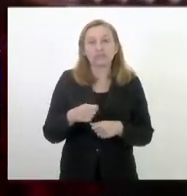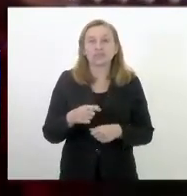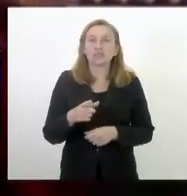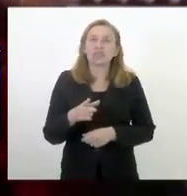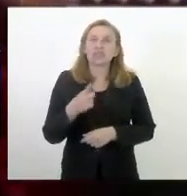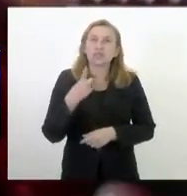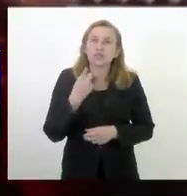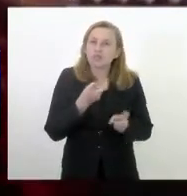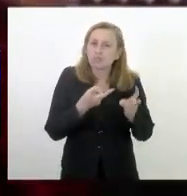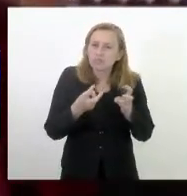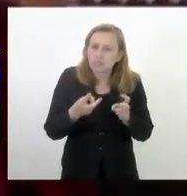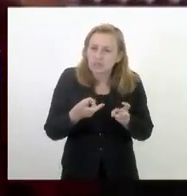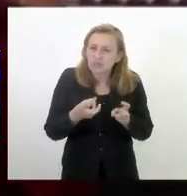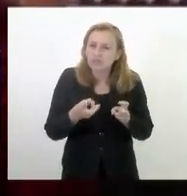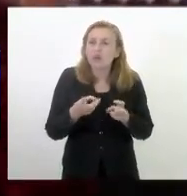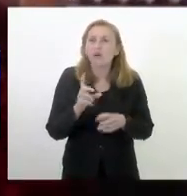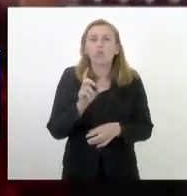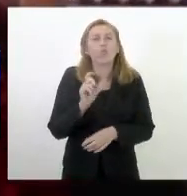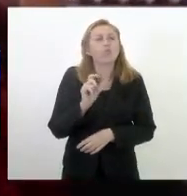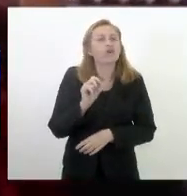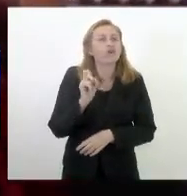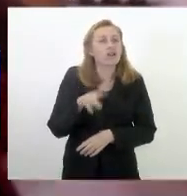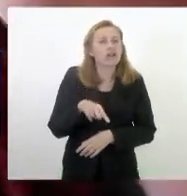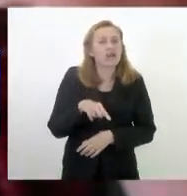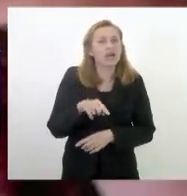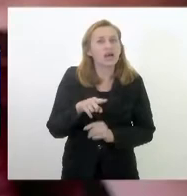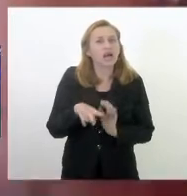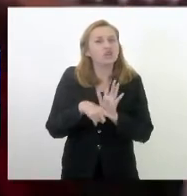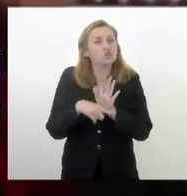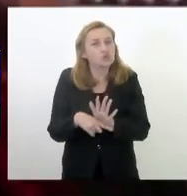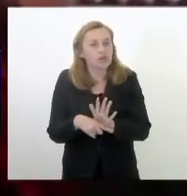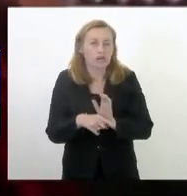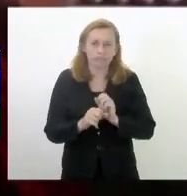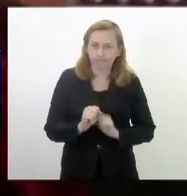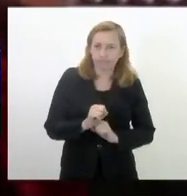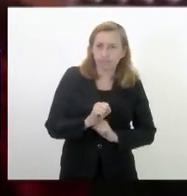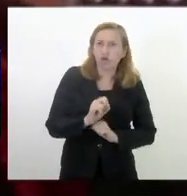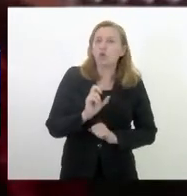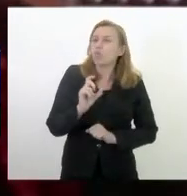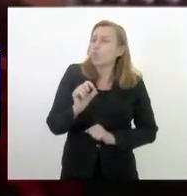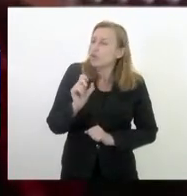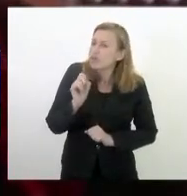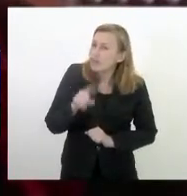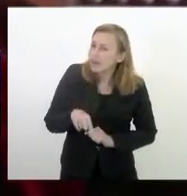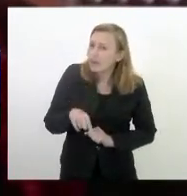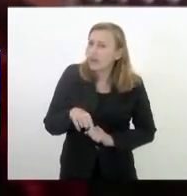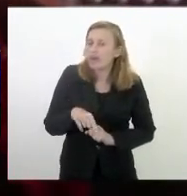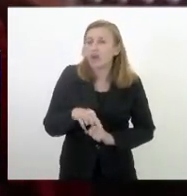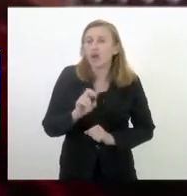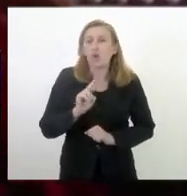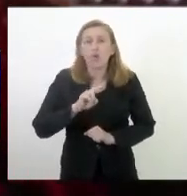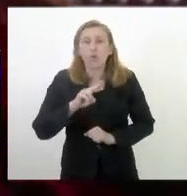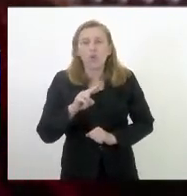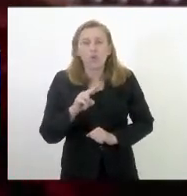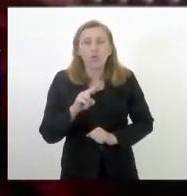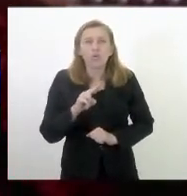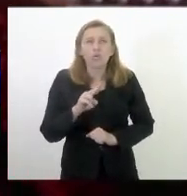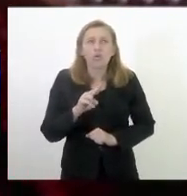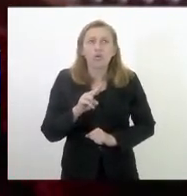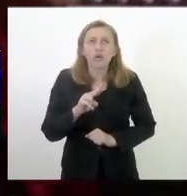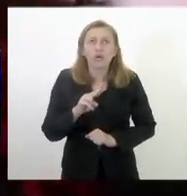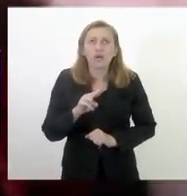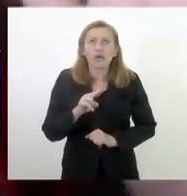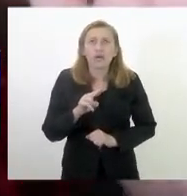grau o que é, de fato, assistencialismo, o que é, de fato, ou o que é, de fato,